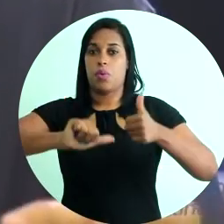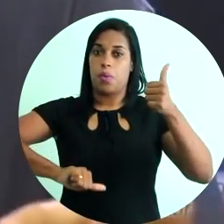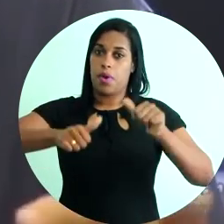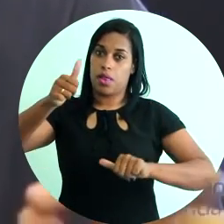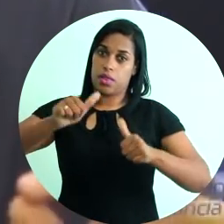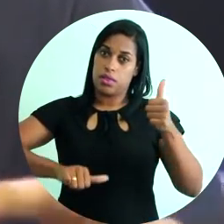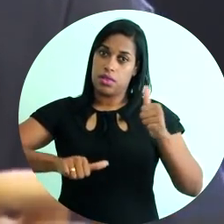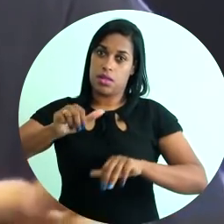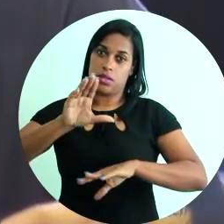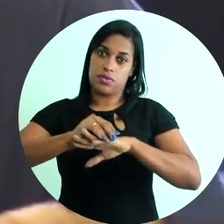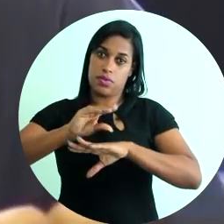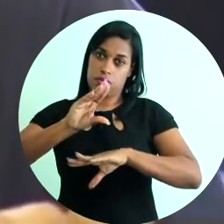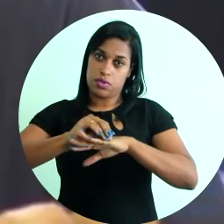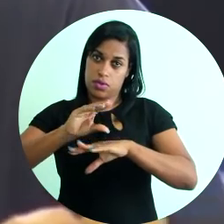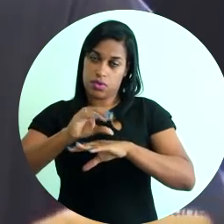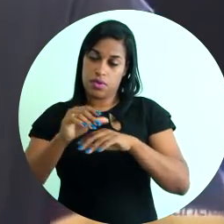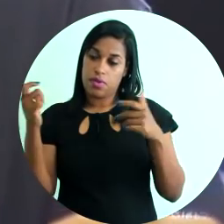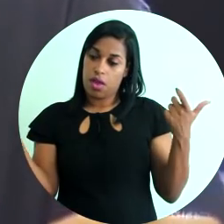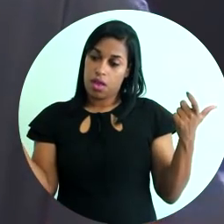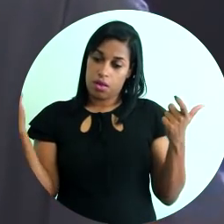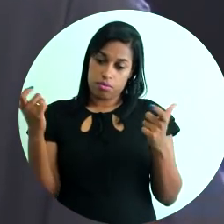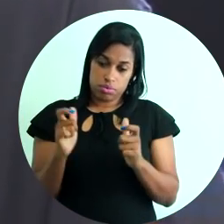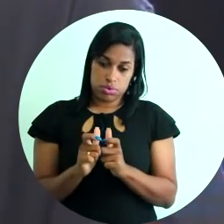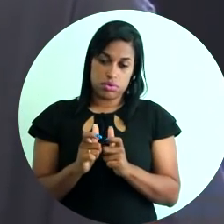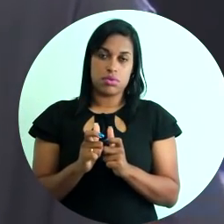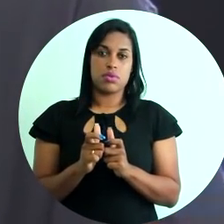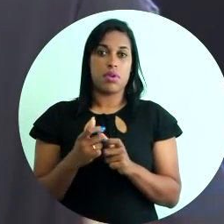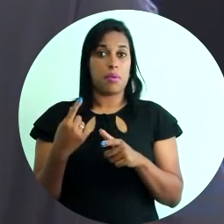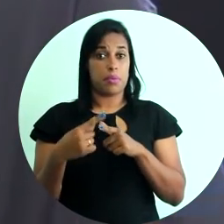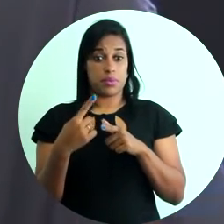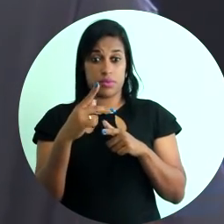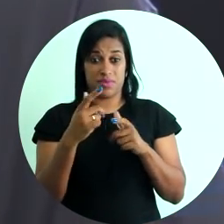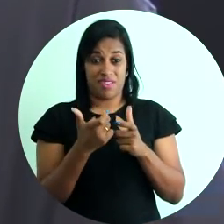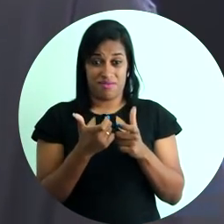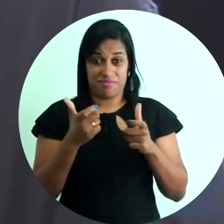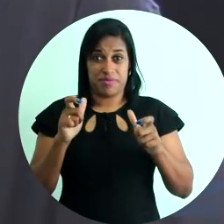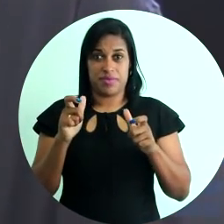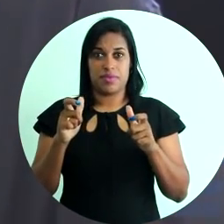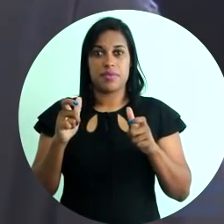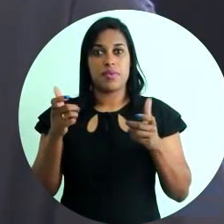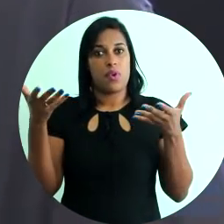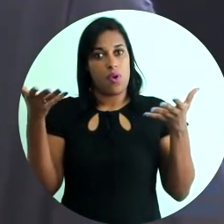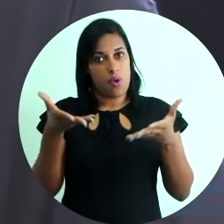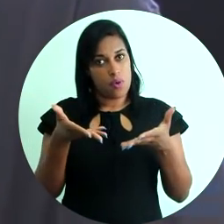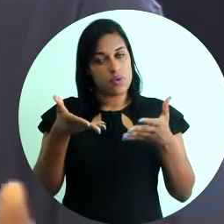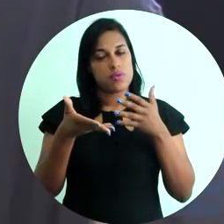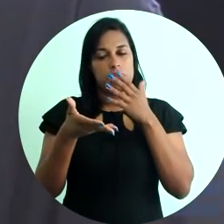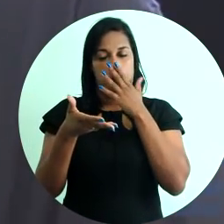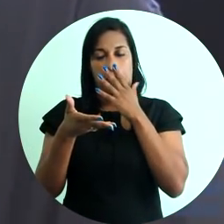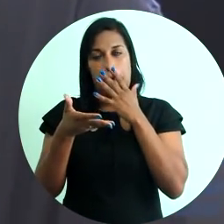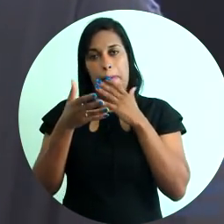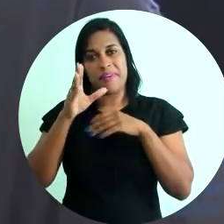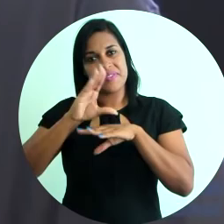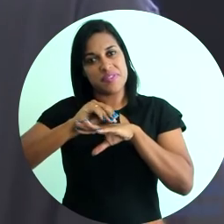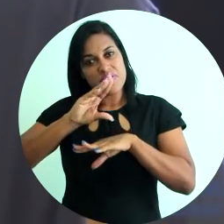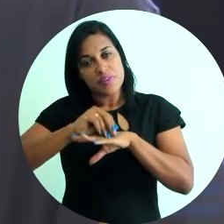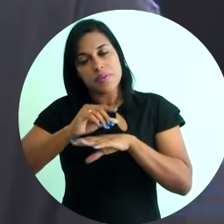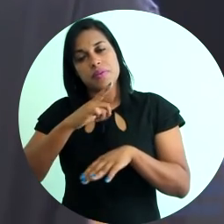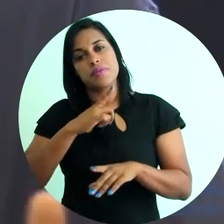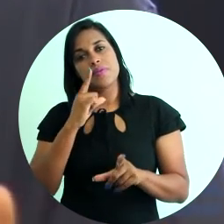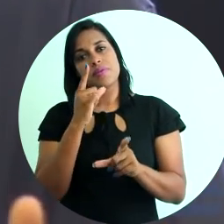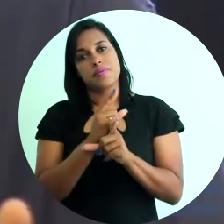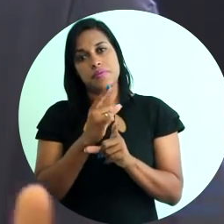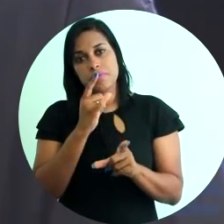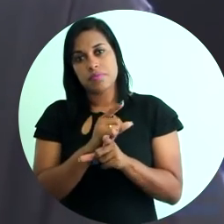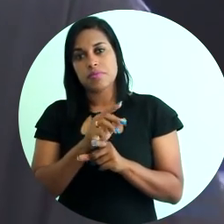fotográfica com um tamanho reduzido. É por isso que a grande maioria das imagens ou fotografias que você encontra